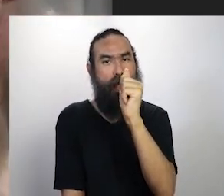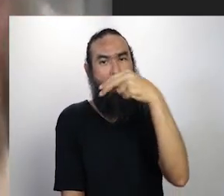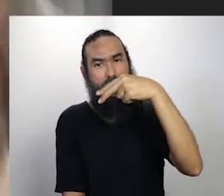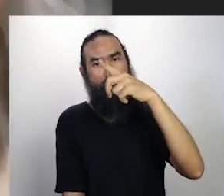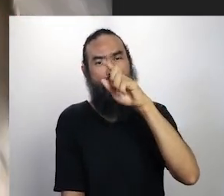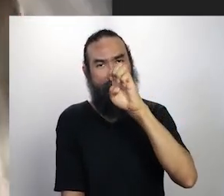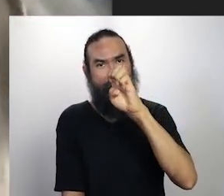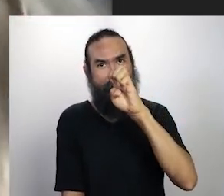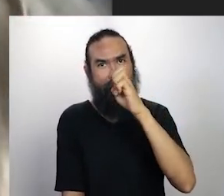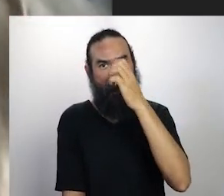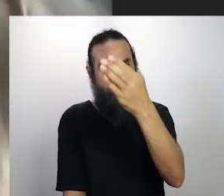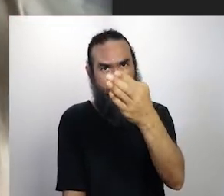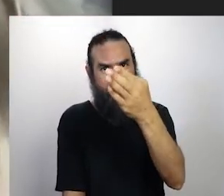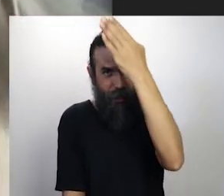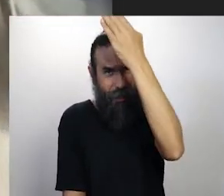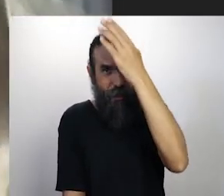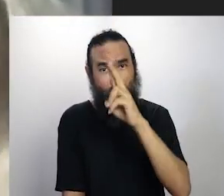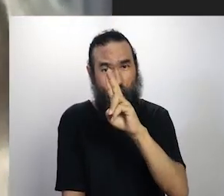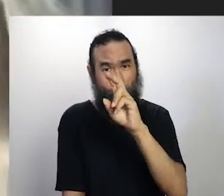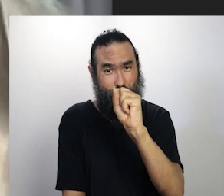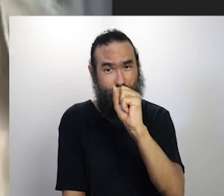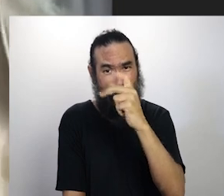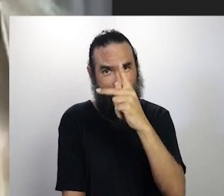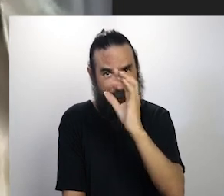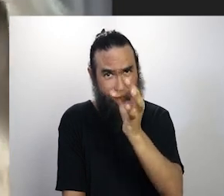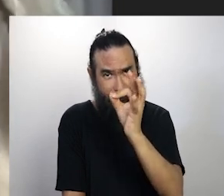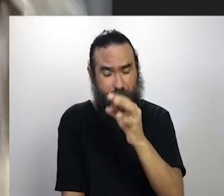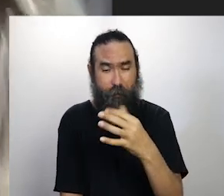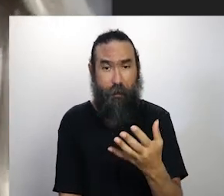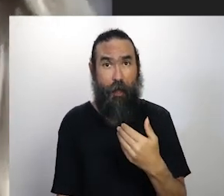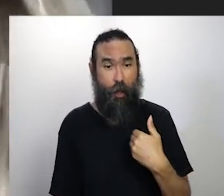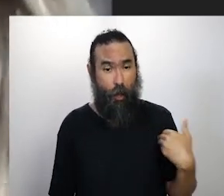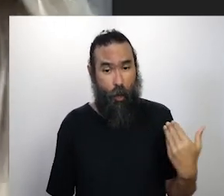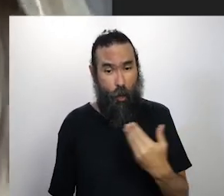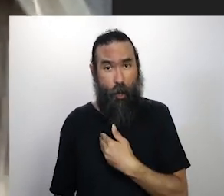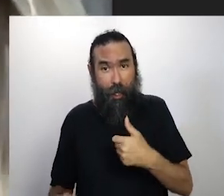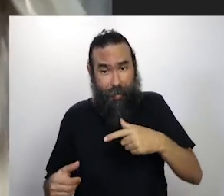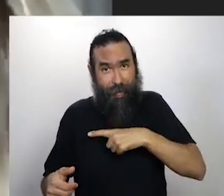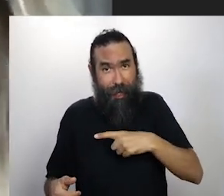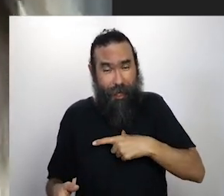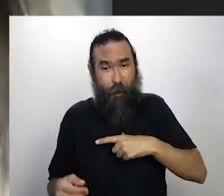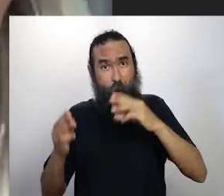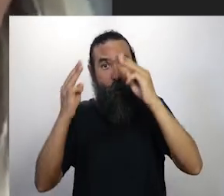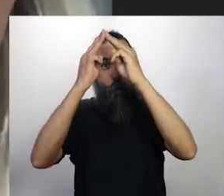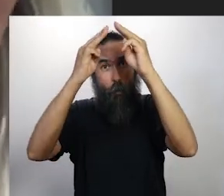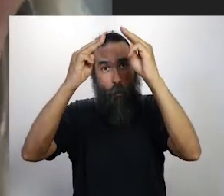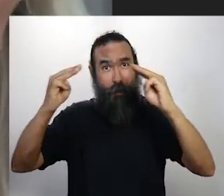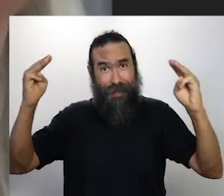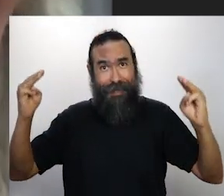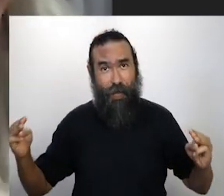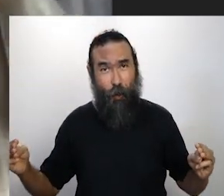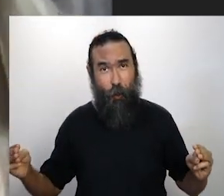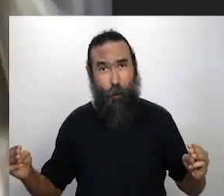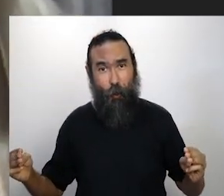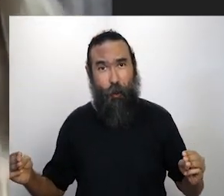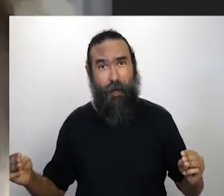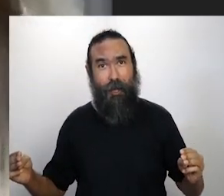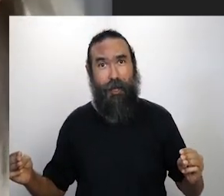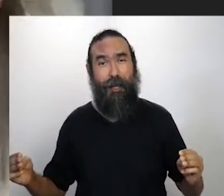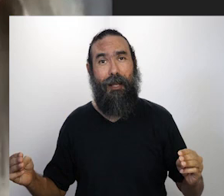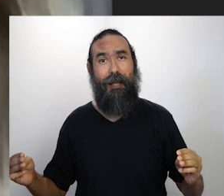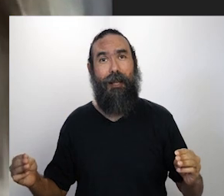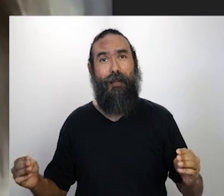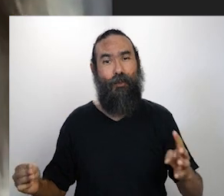A Solange, que a gente teve, a gente tem um museu de ciências da UFG, que é um museu em rede, né? Então, nós